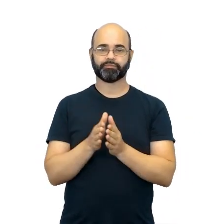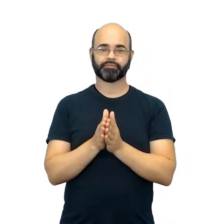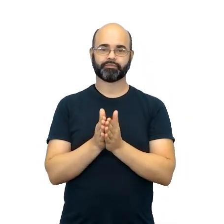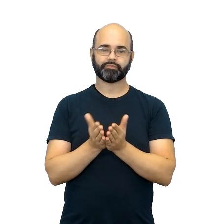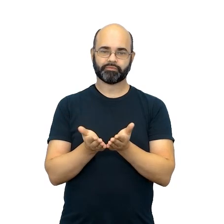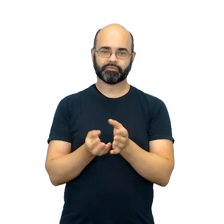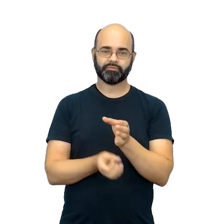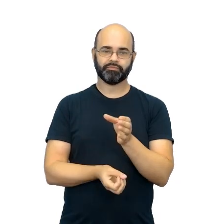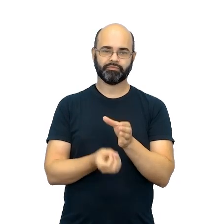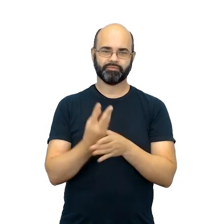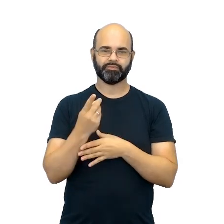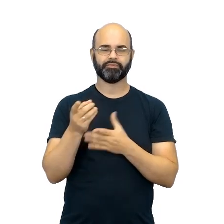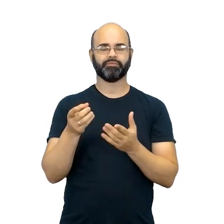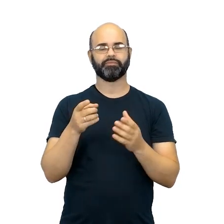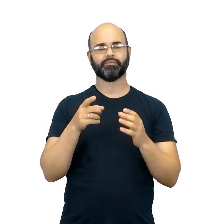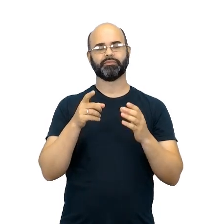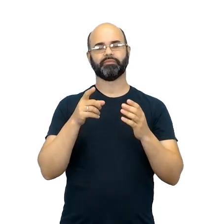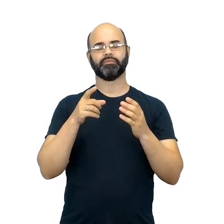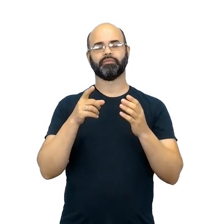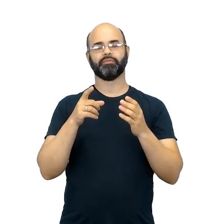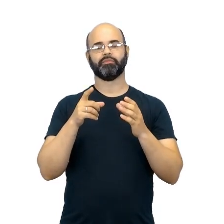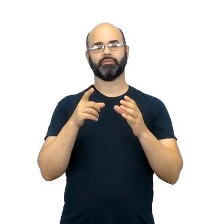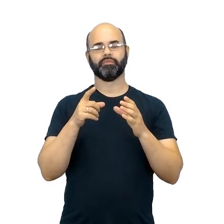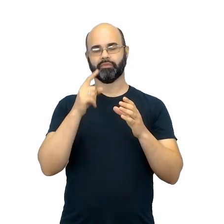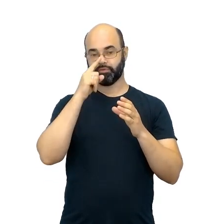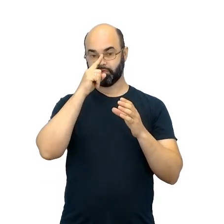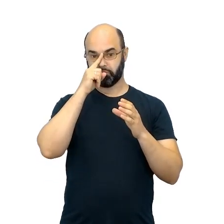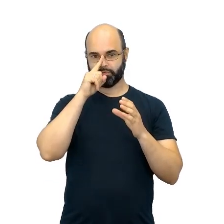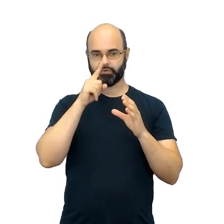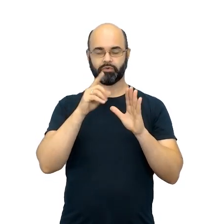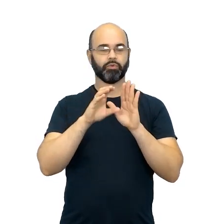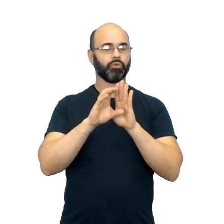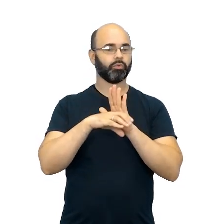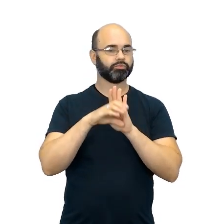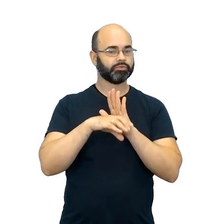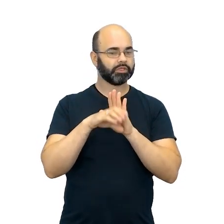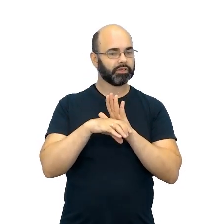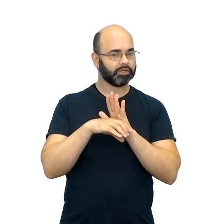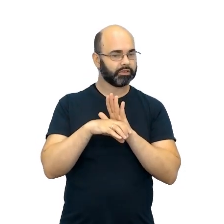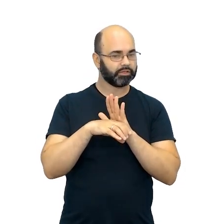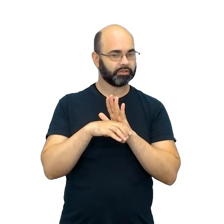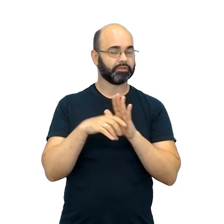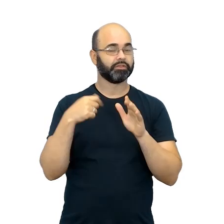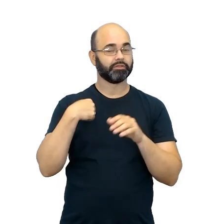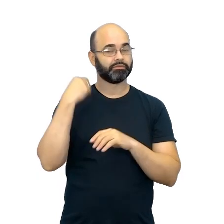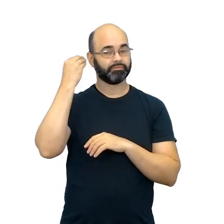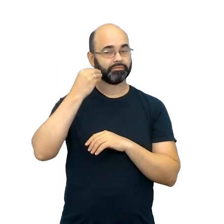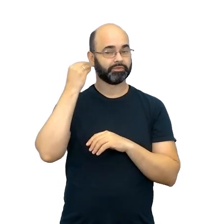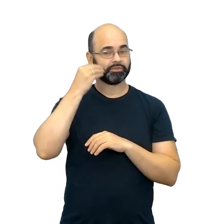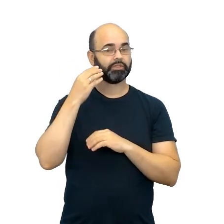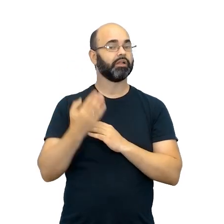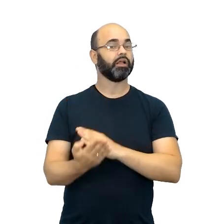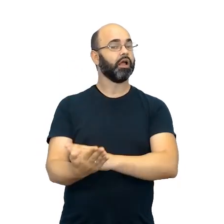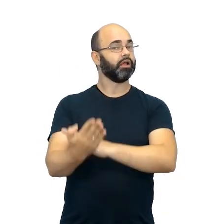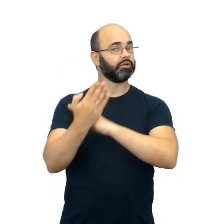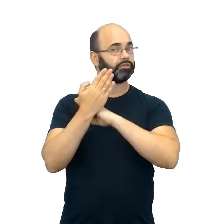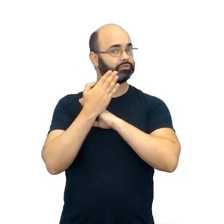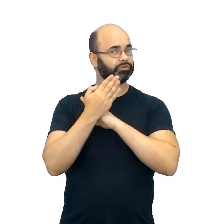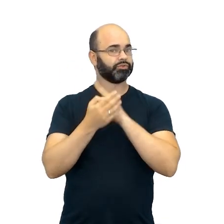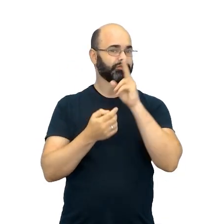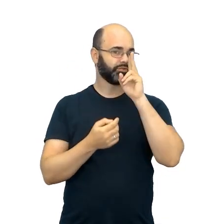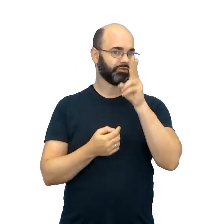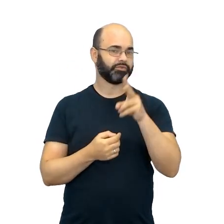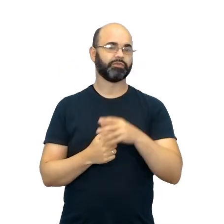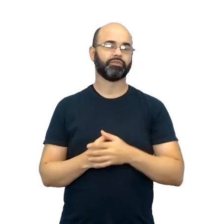a ideia dos conceitos, foi uma experiência que eu tive, assim, que ajudou bastante. E eu trago,